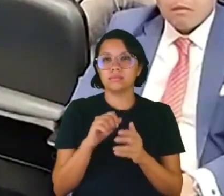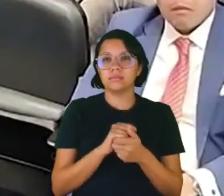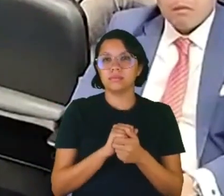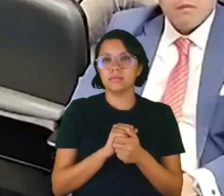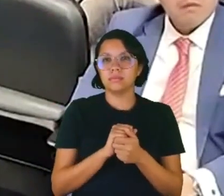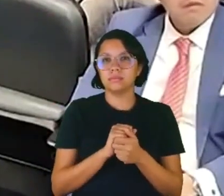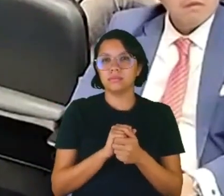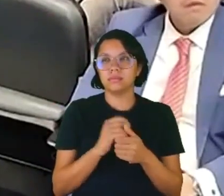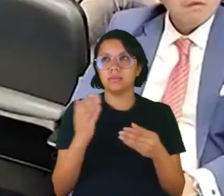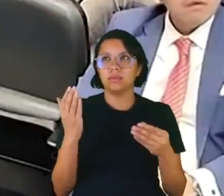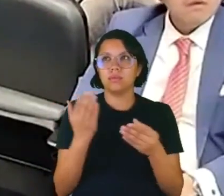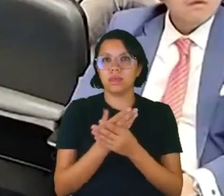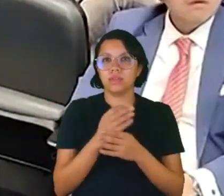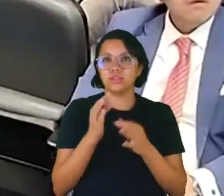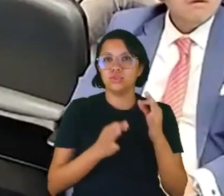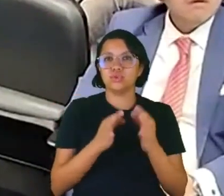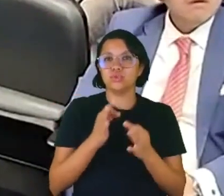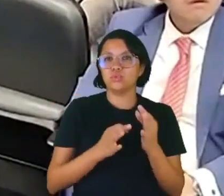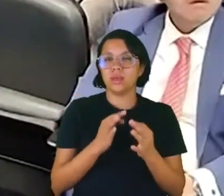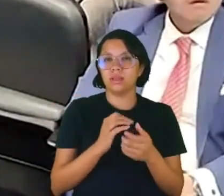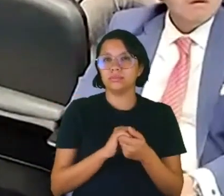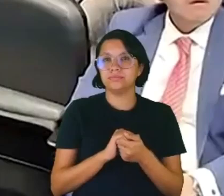caso concreto que está sendo julgado,